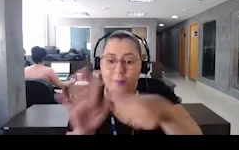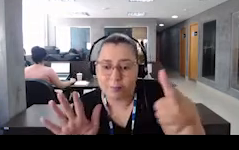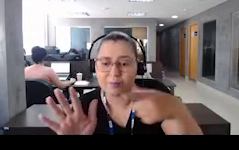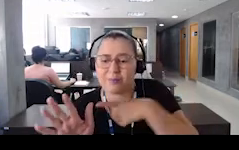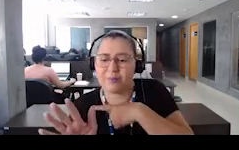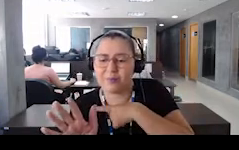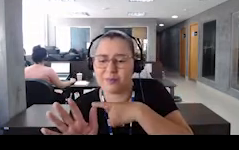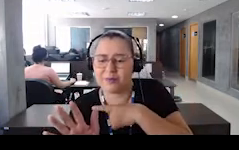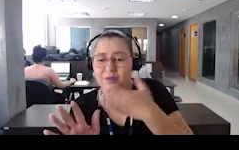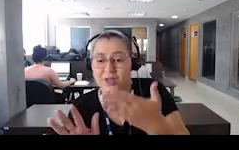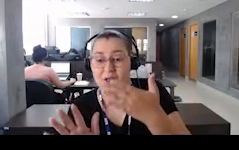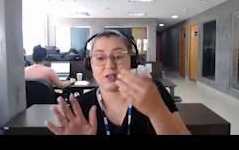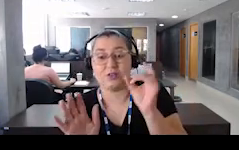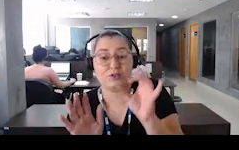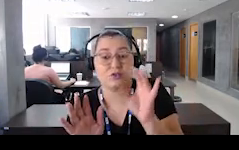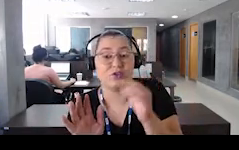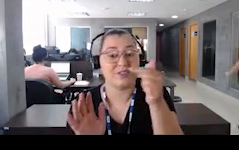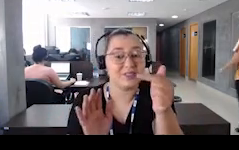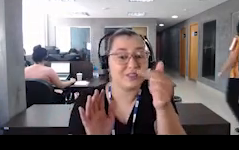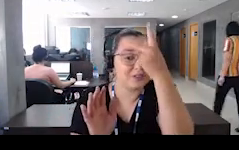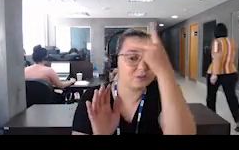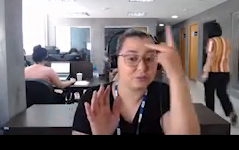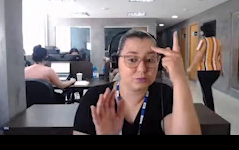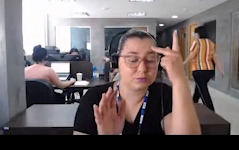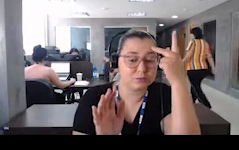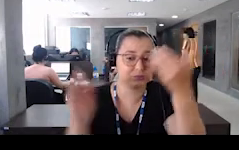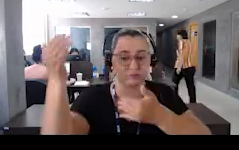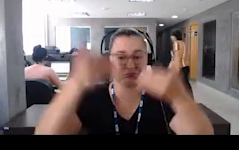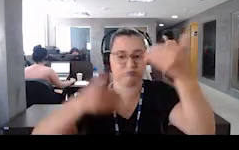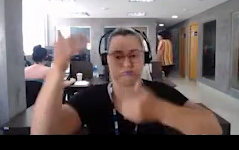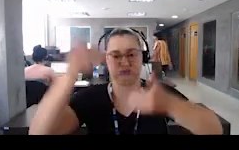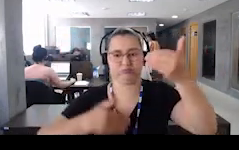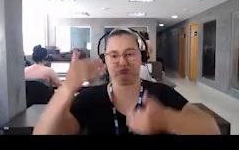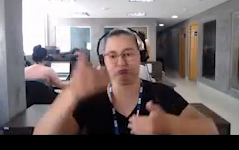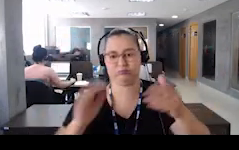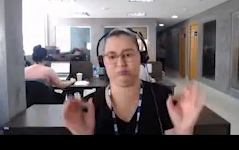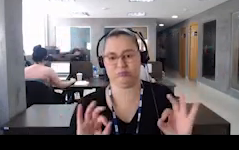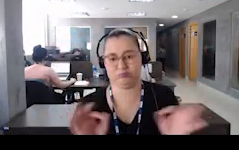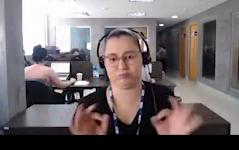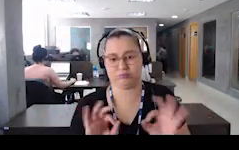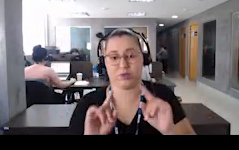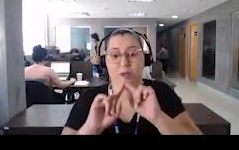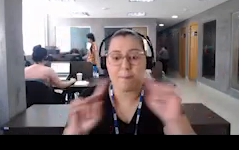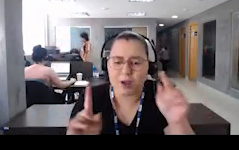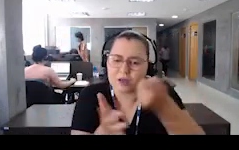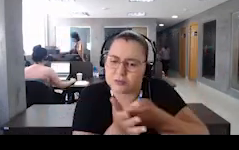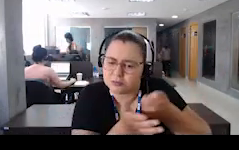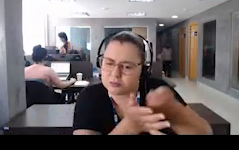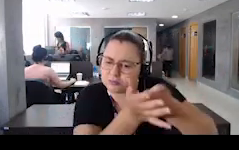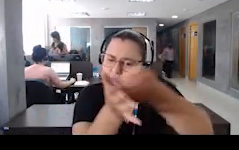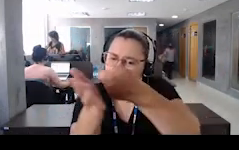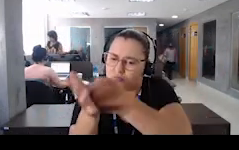Primeiro, o envio da primeira atividade, apenas 7 pessoas que enviaram, né? Então, o prazo está um pouquinho curto aí, mas